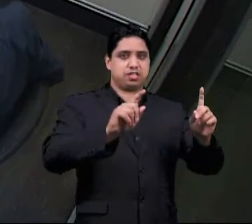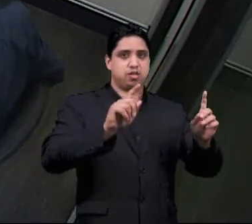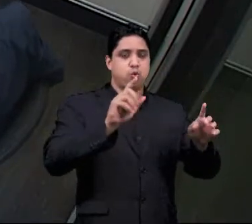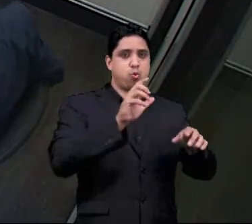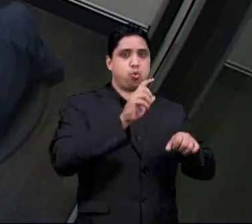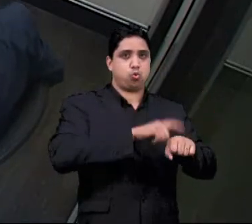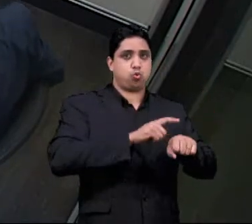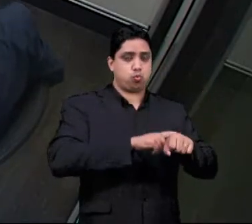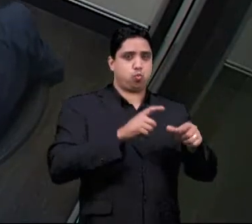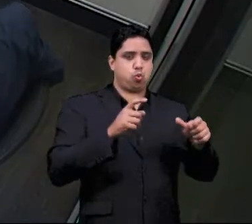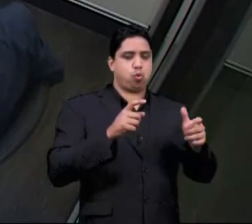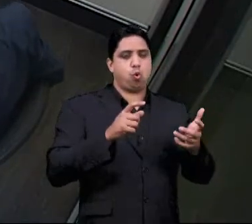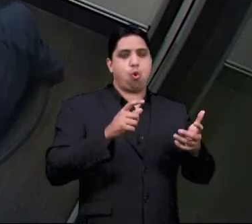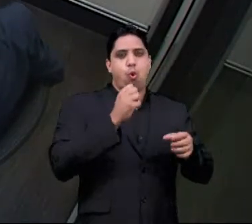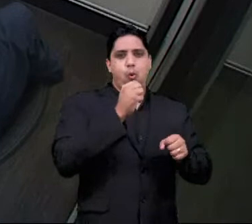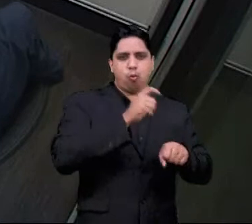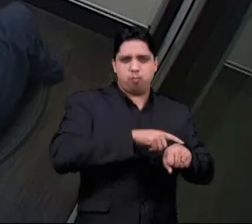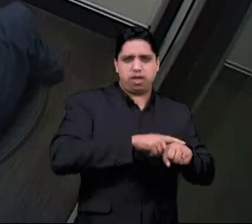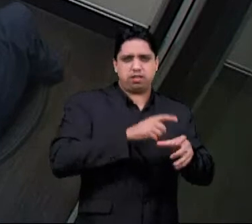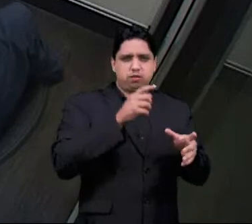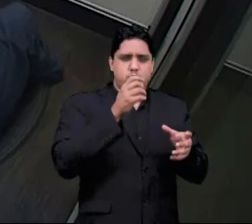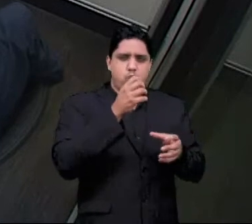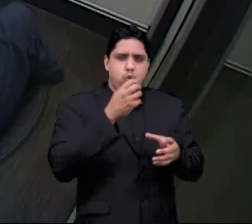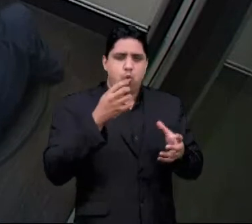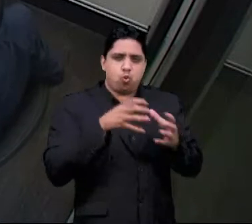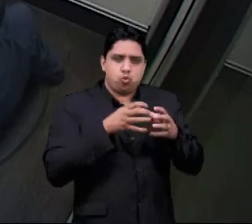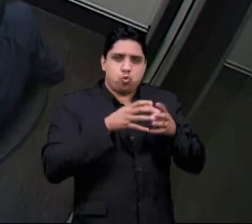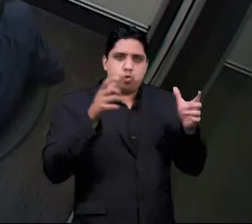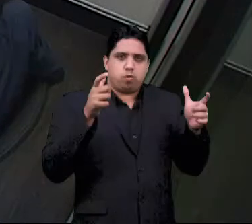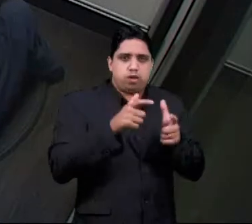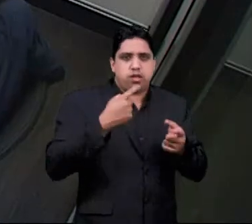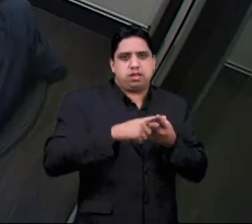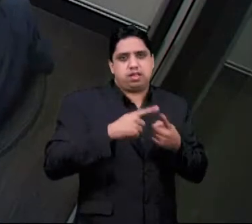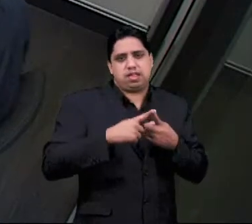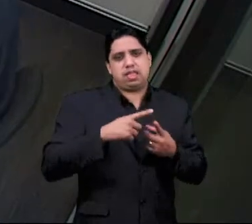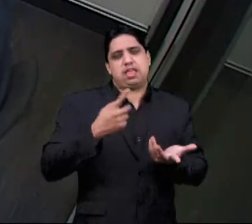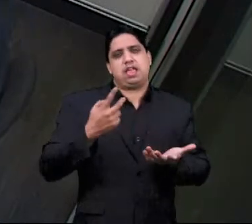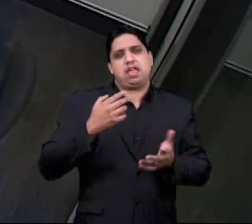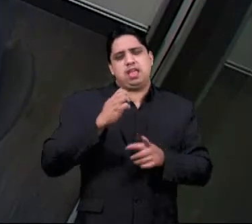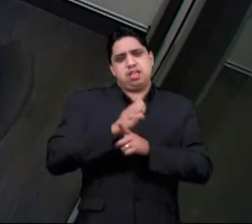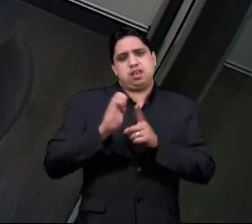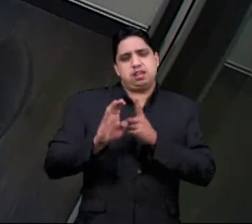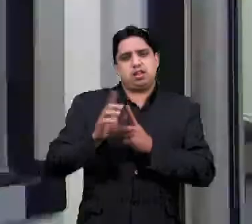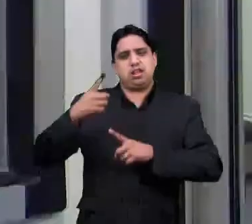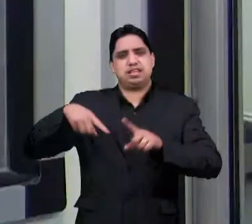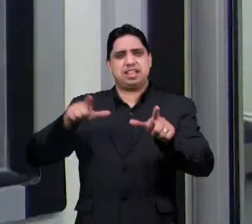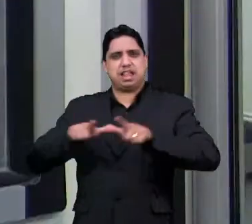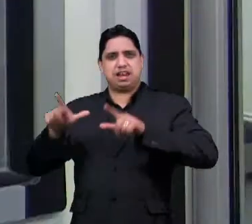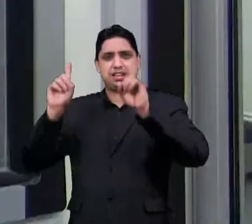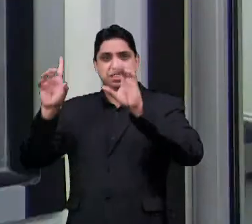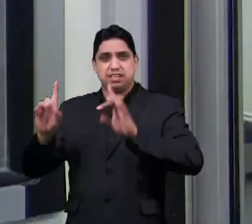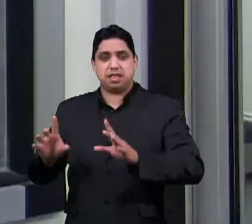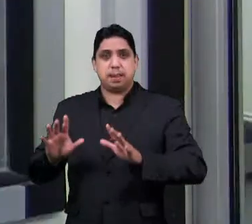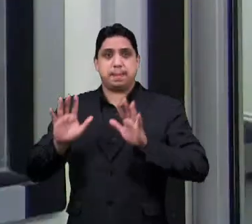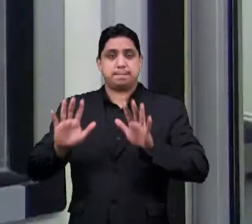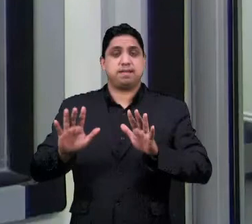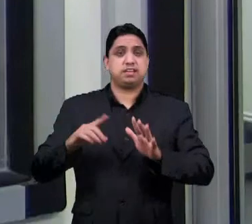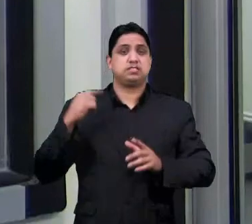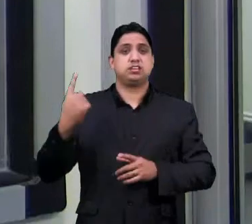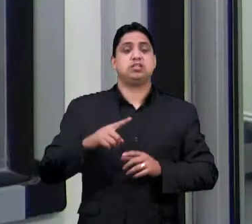bíblica nós, pastores, fazemos todo um trabalho especial junto às igrejas, mas nós recebemos isso, ou